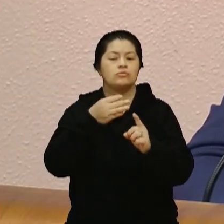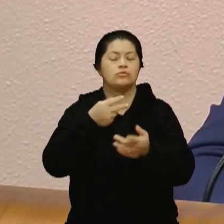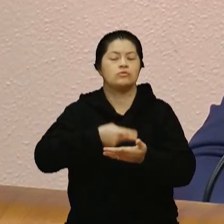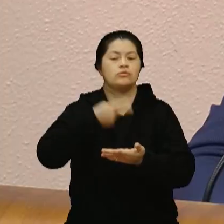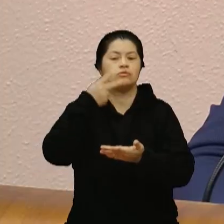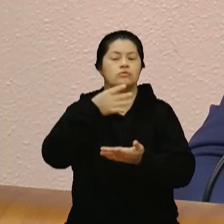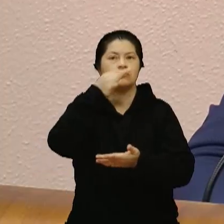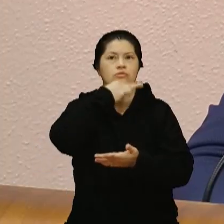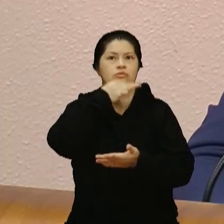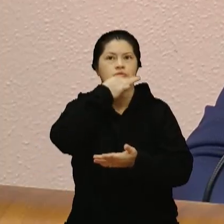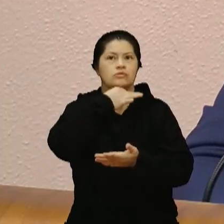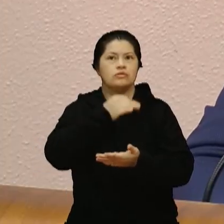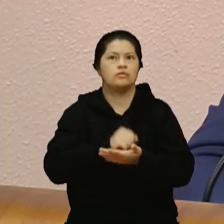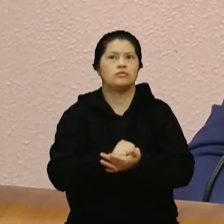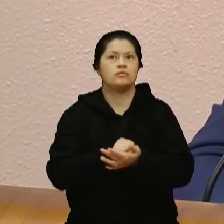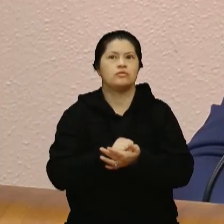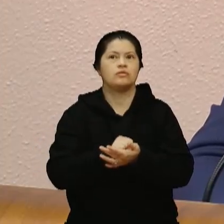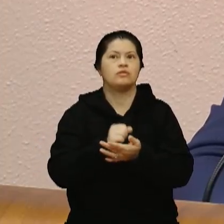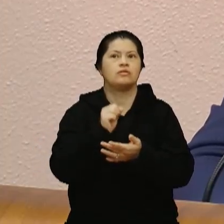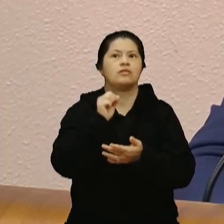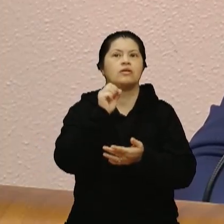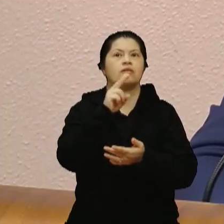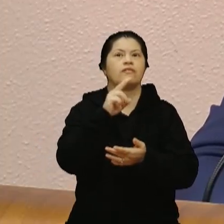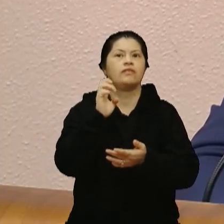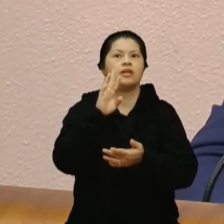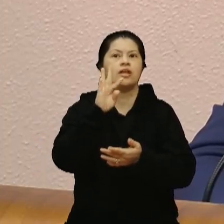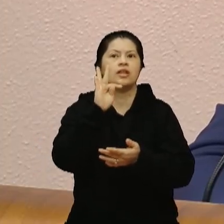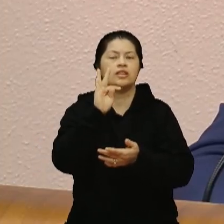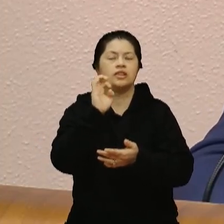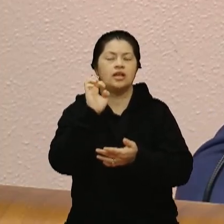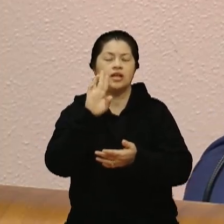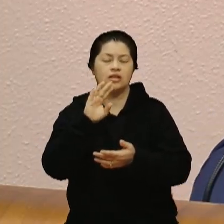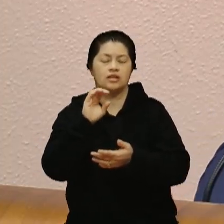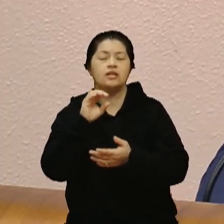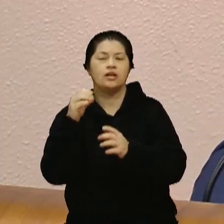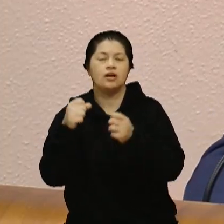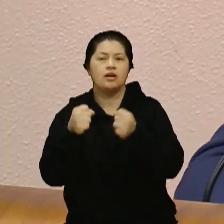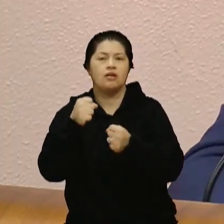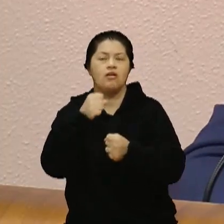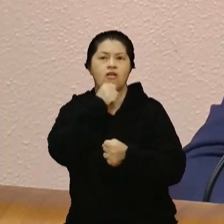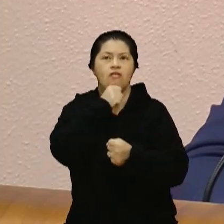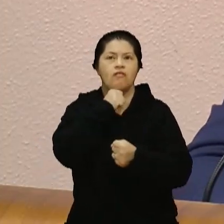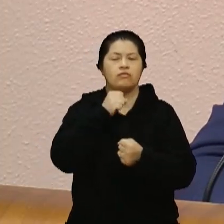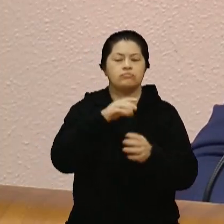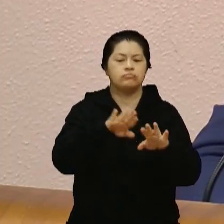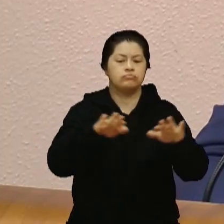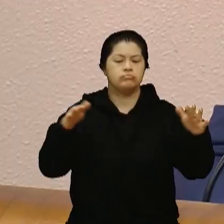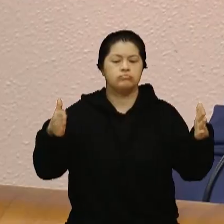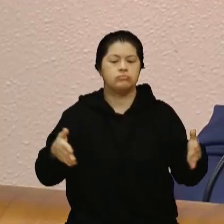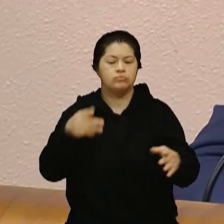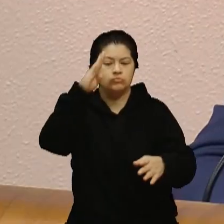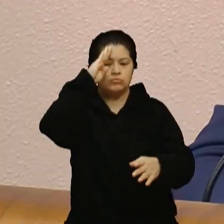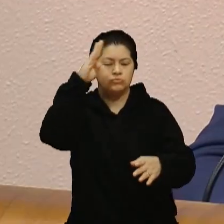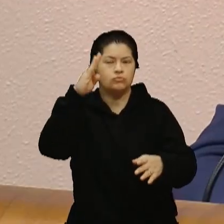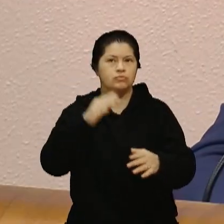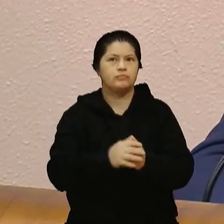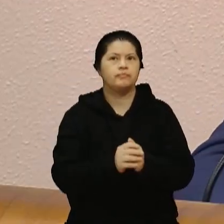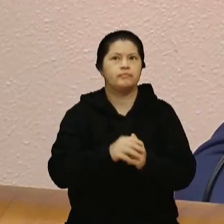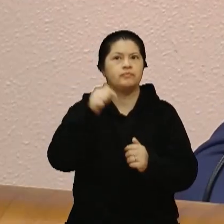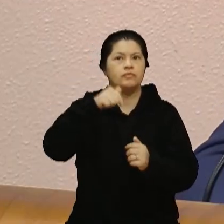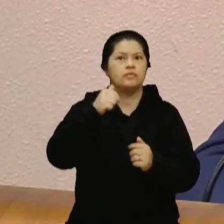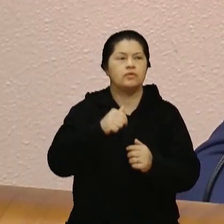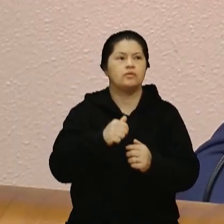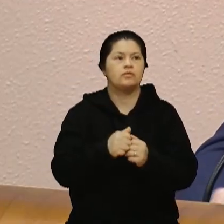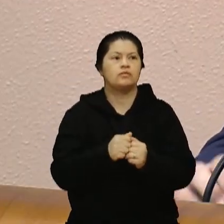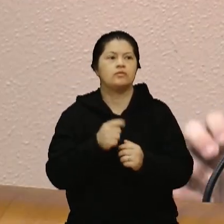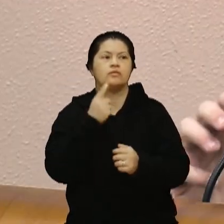do Sul a Veteran Car Club Serra Gaúcha. Compõe a mesa principal este vereador, João Ex,